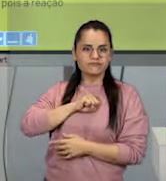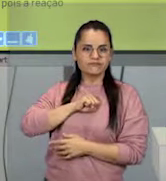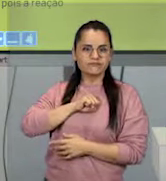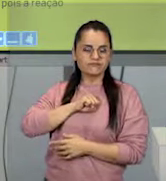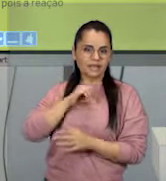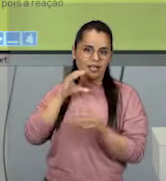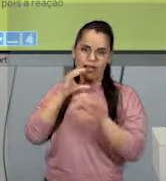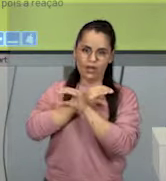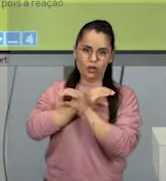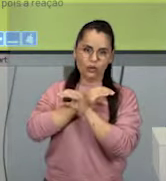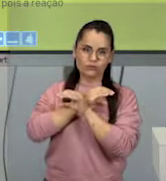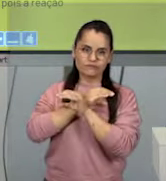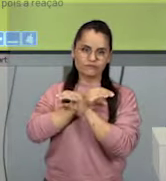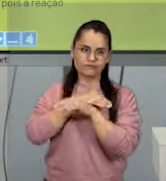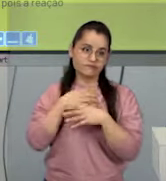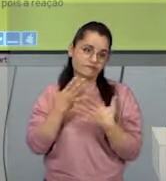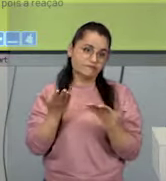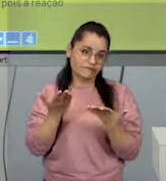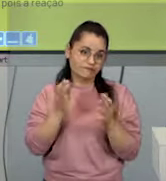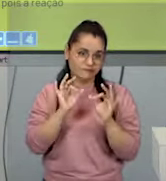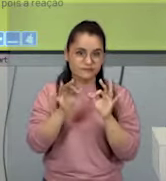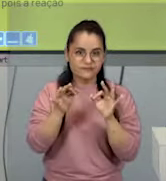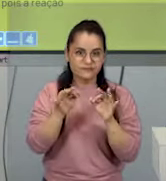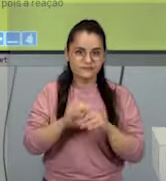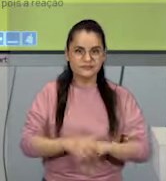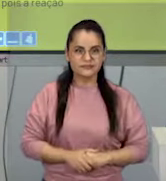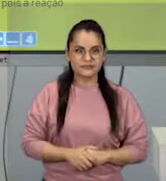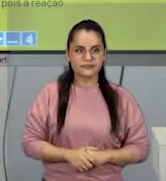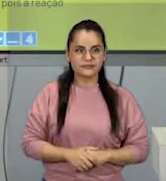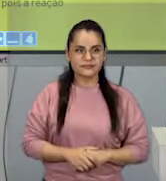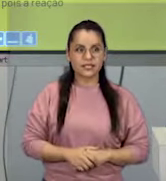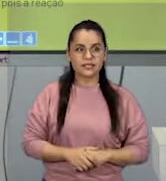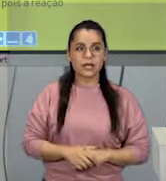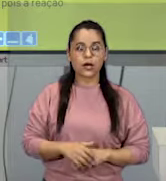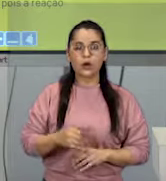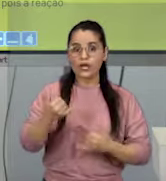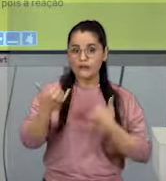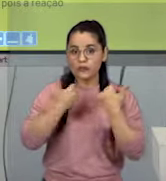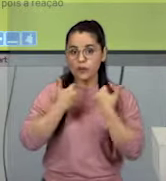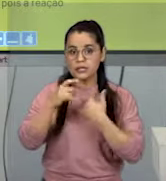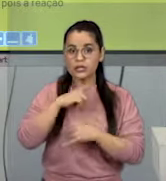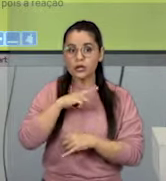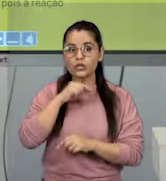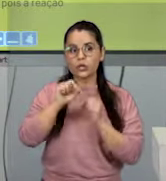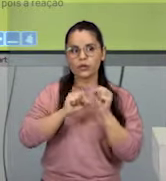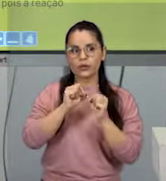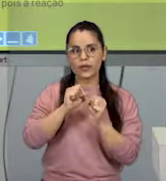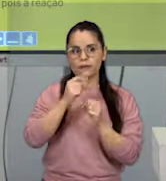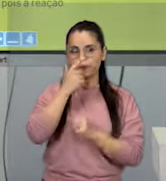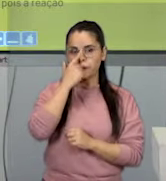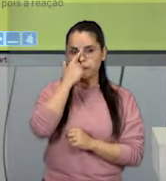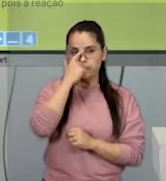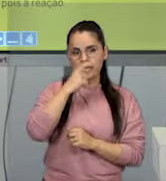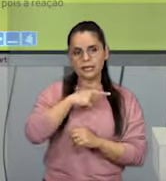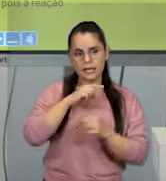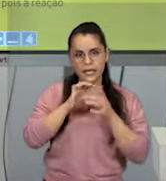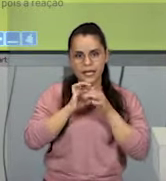o kalua bom então o que eu tem informação aqui ó é que ocorre a